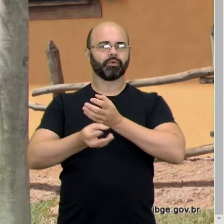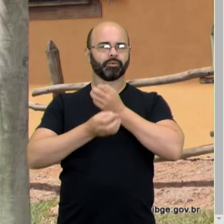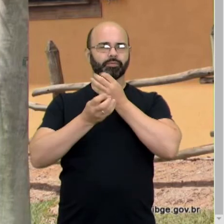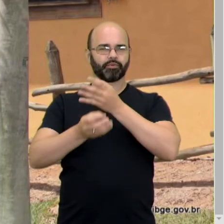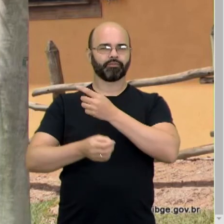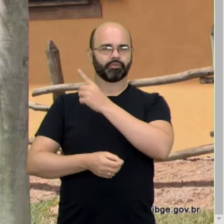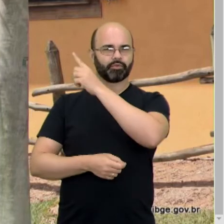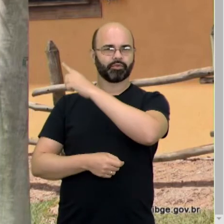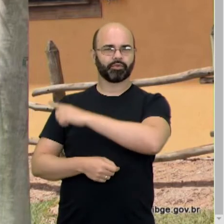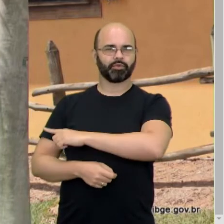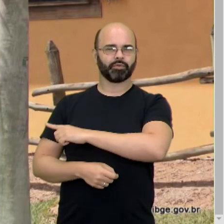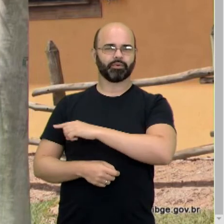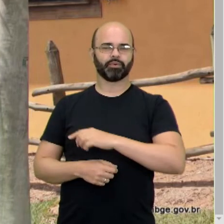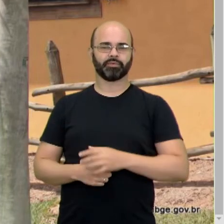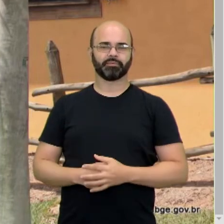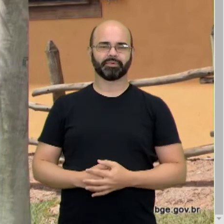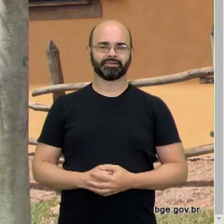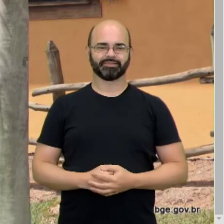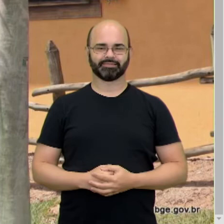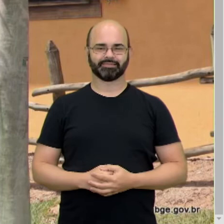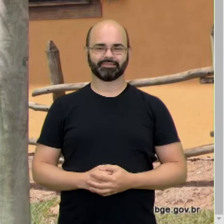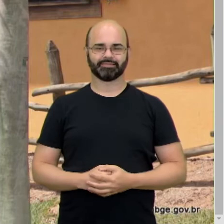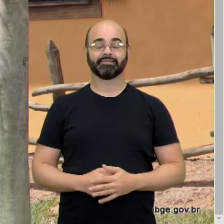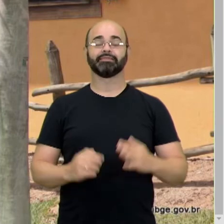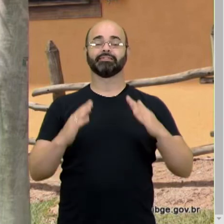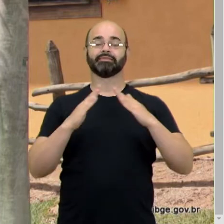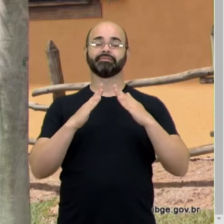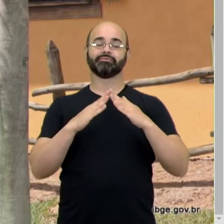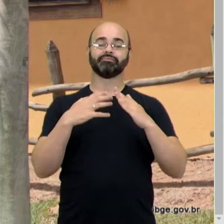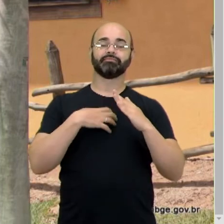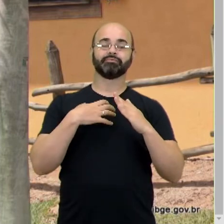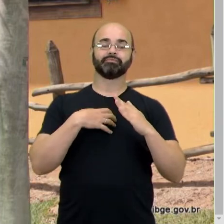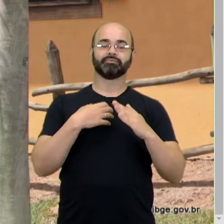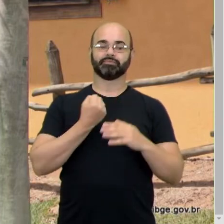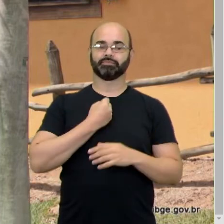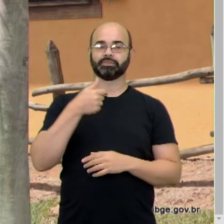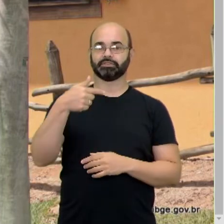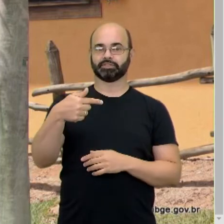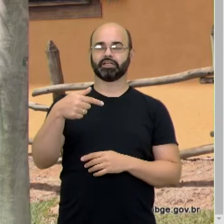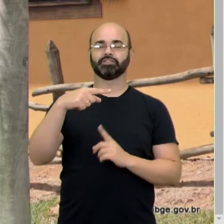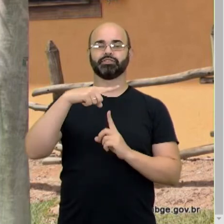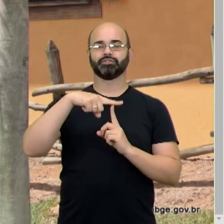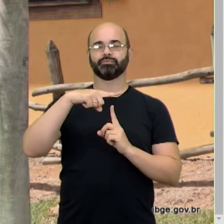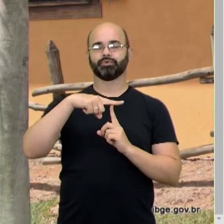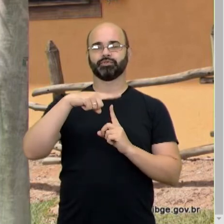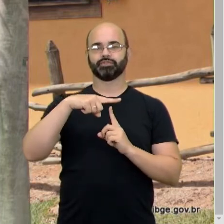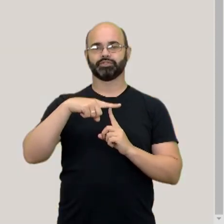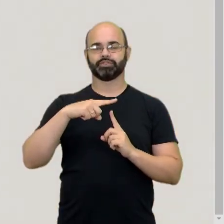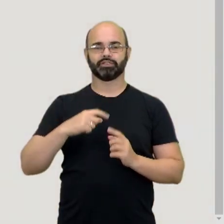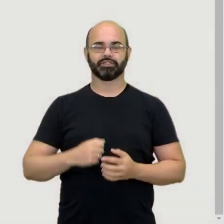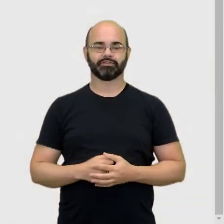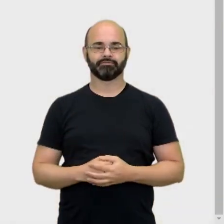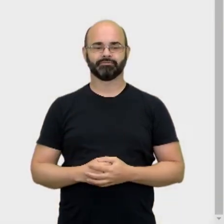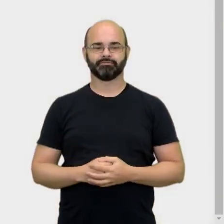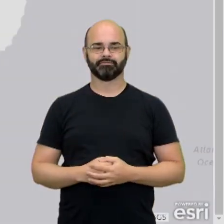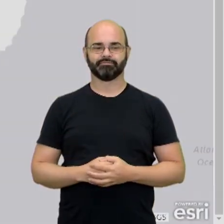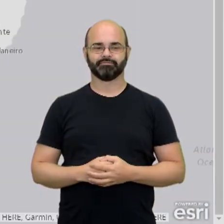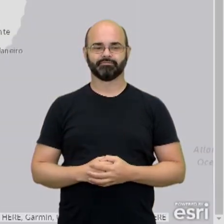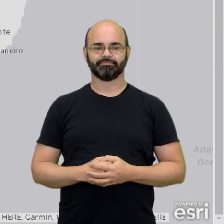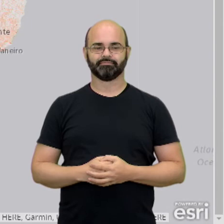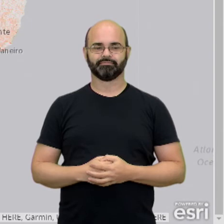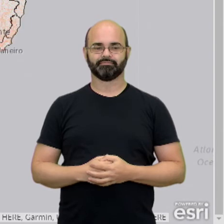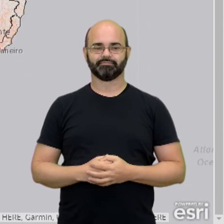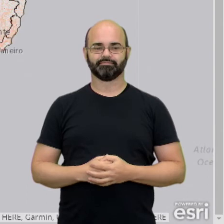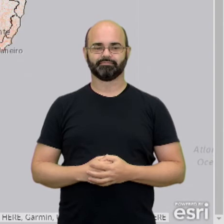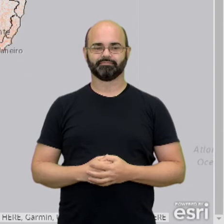as características dos domicílios, né, que é o item 7, aí falando da tipologia. E aí nós vamos seguindo aqui, ó. Vejam que são aí,